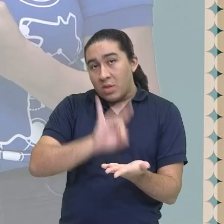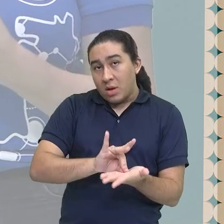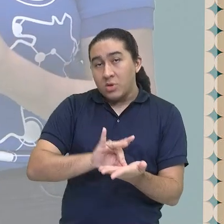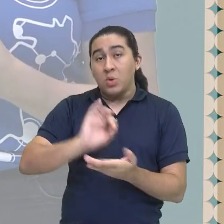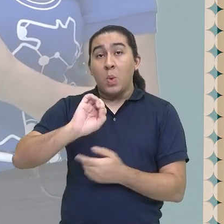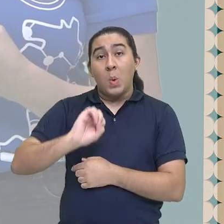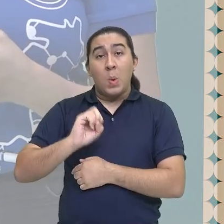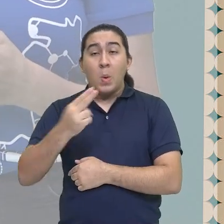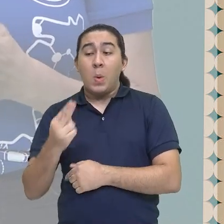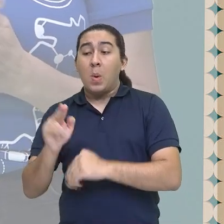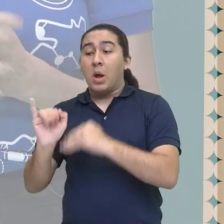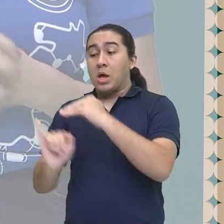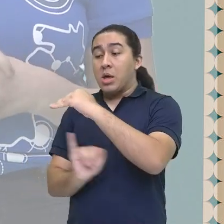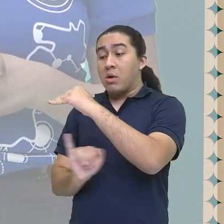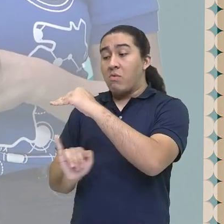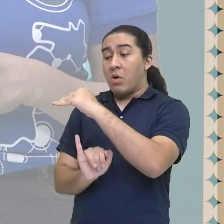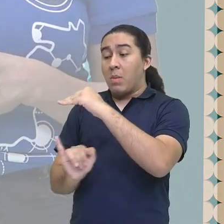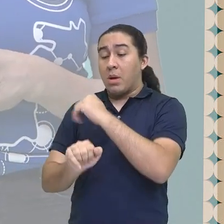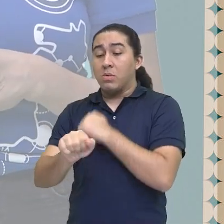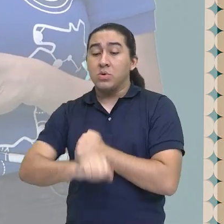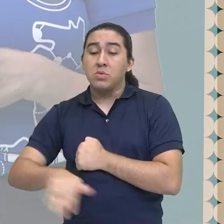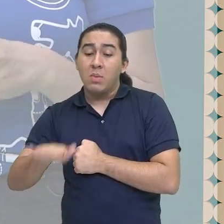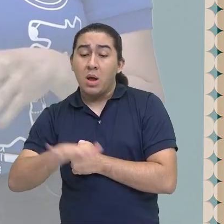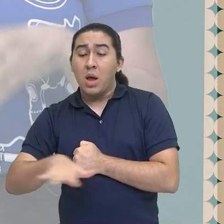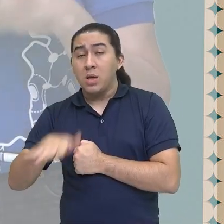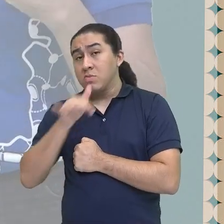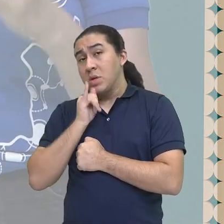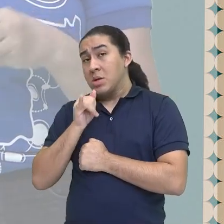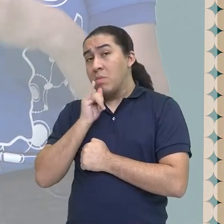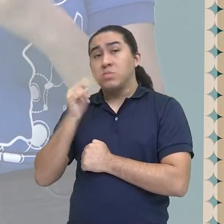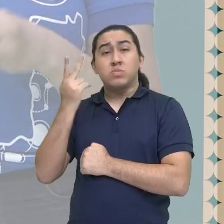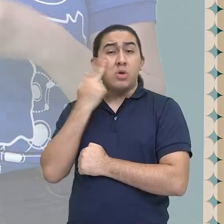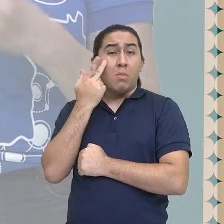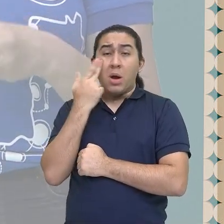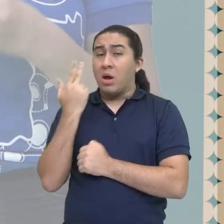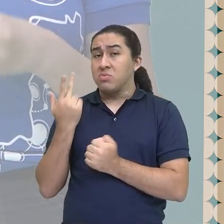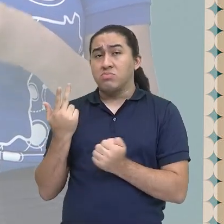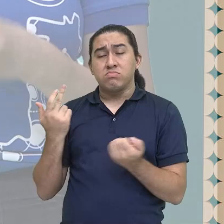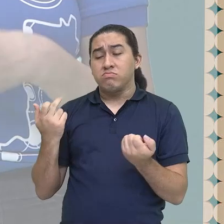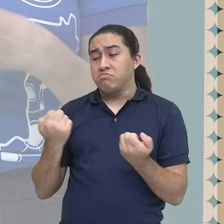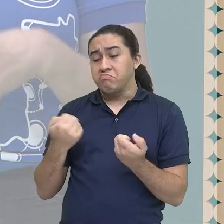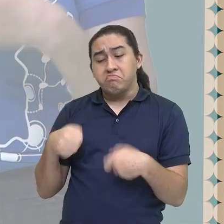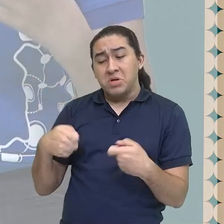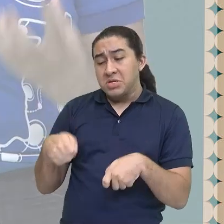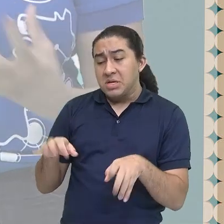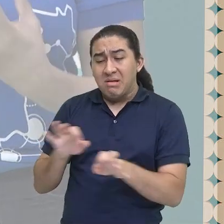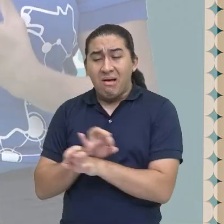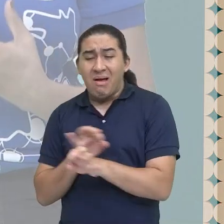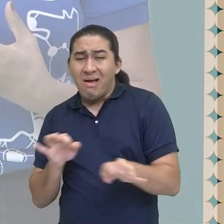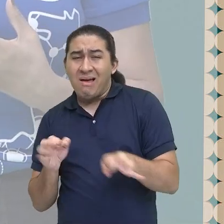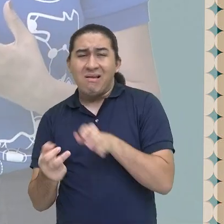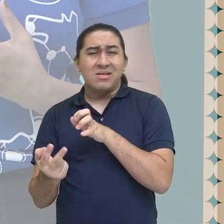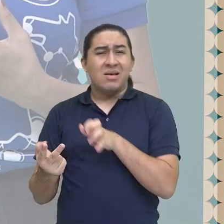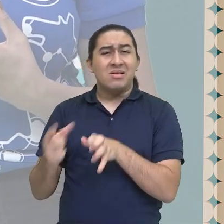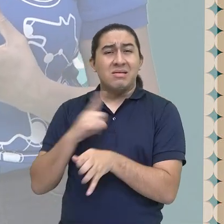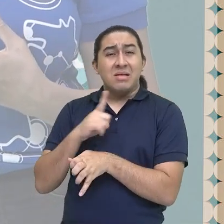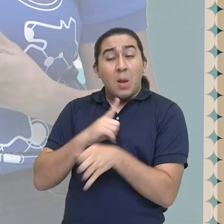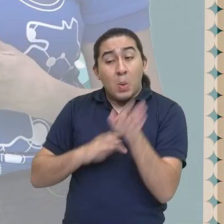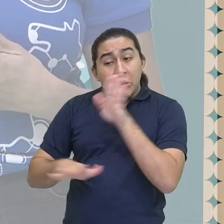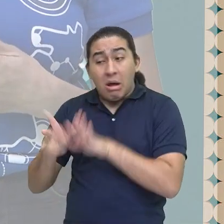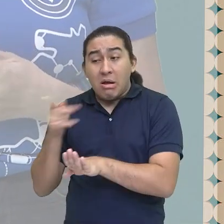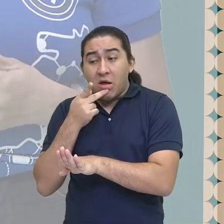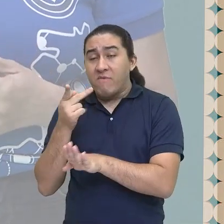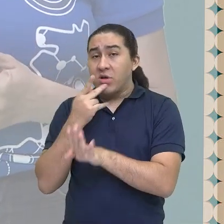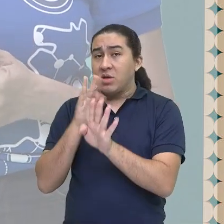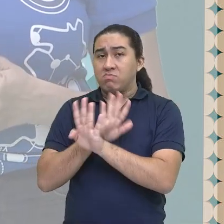ou informal naqueles ambientes que você não deve se vigiar tanto assim na hora de